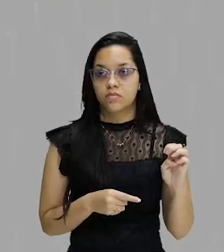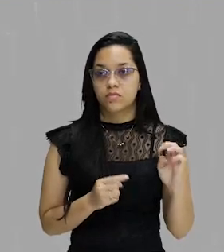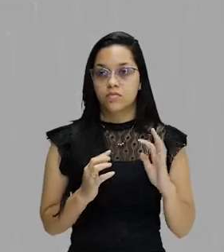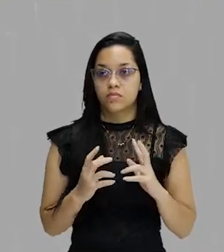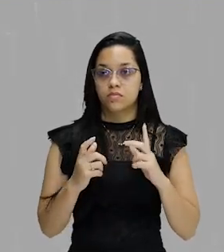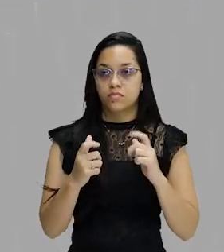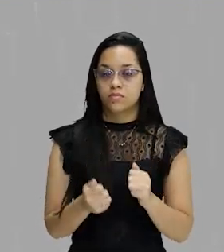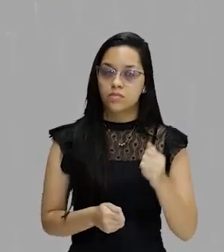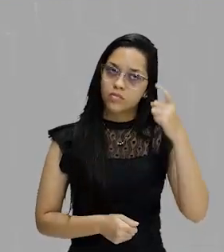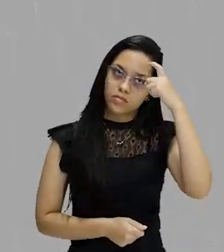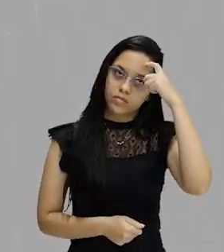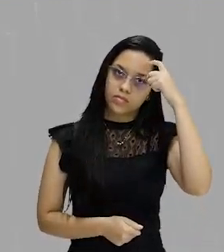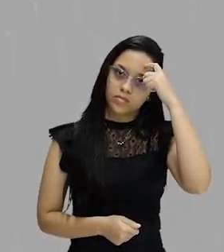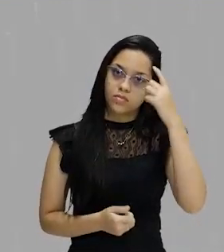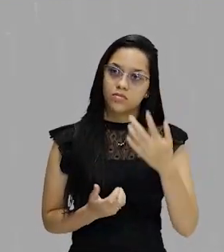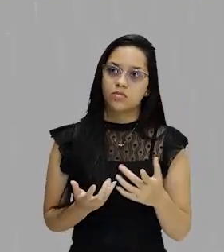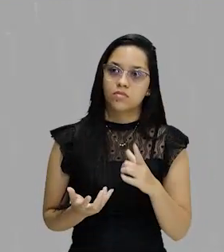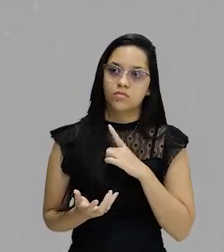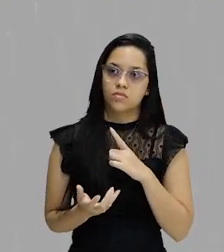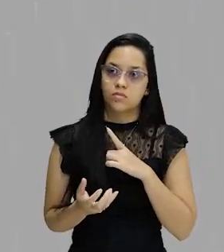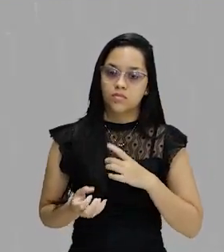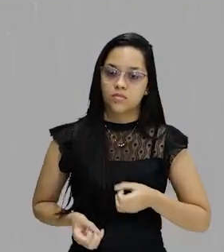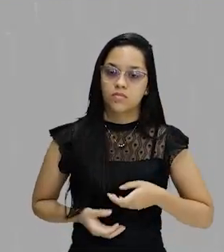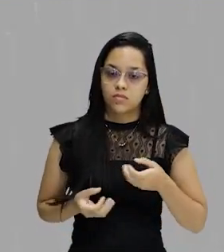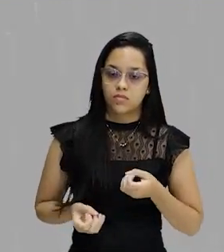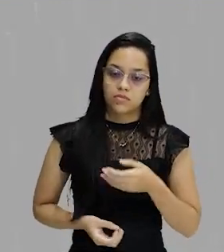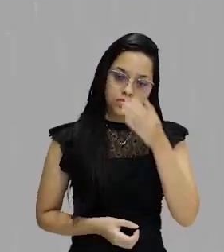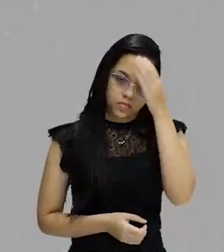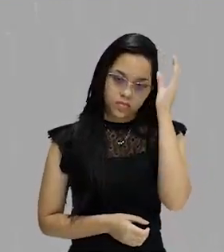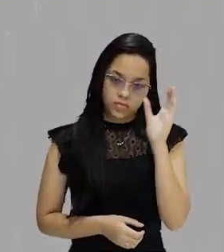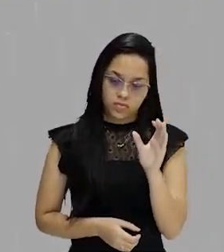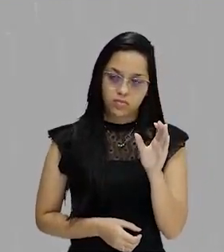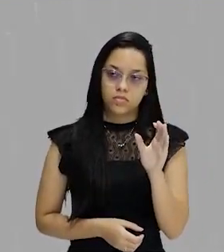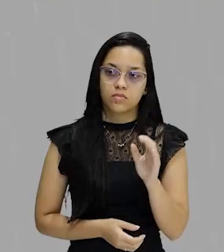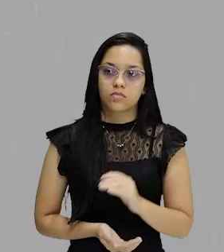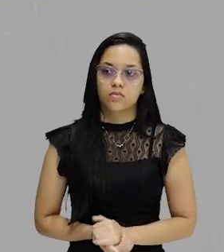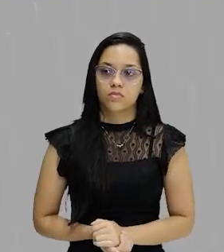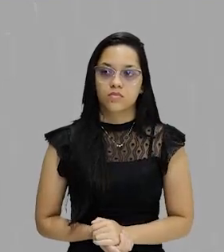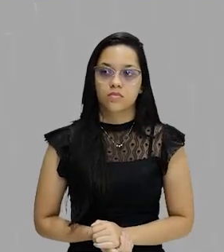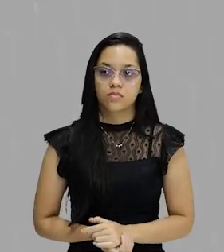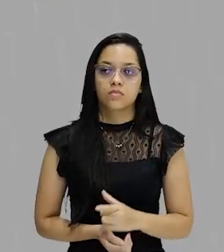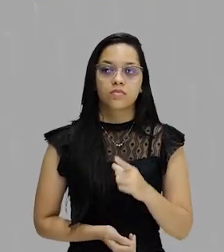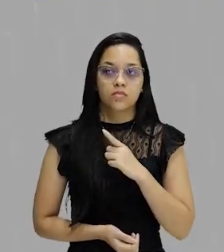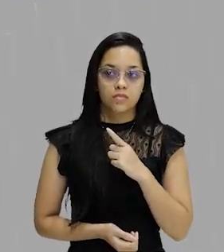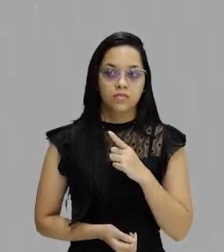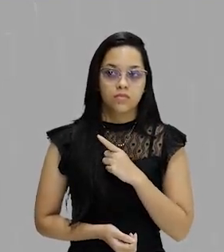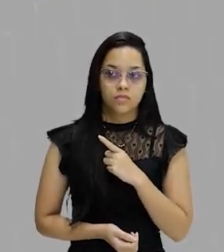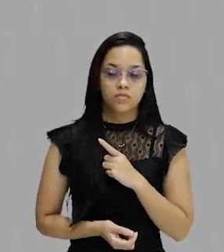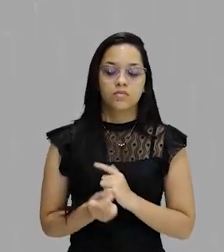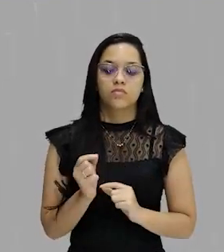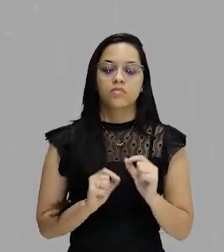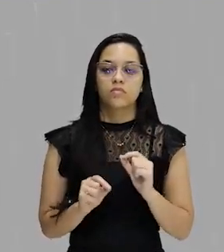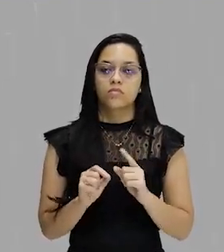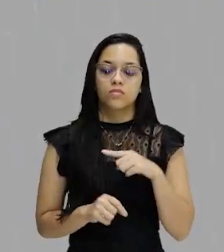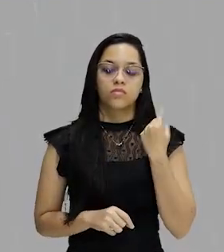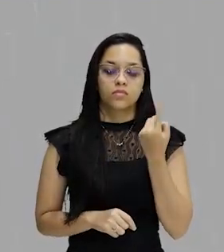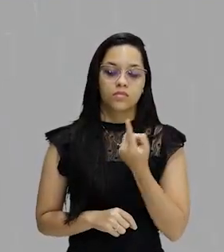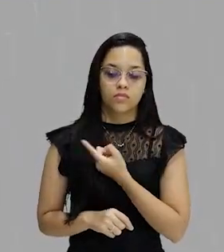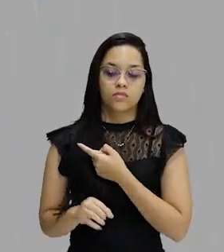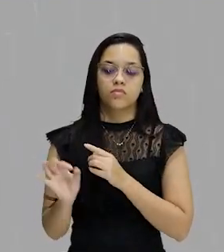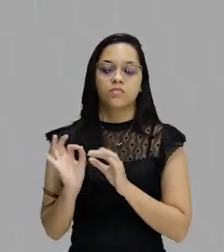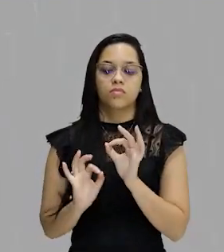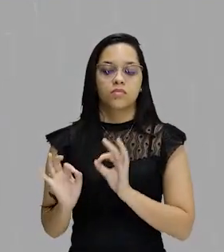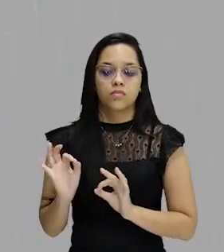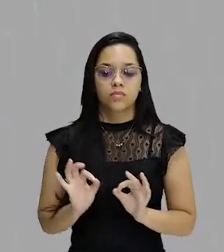toda essa ideia de quê? De produção cultural nacional. Ou seja, a produção cultural nacional tem que estar sob o nosso